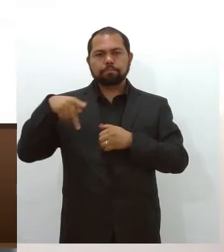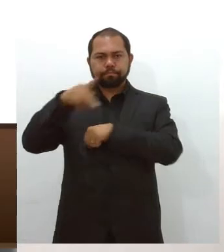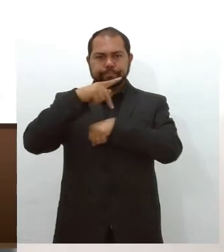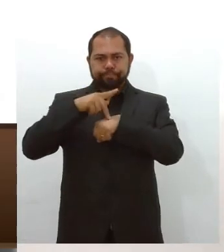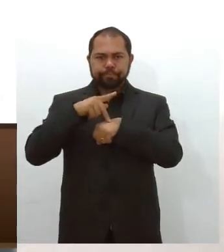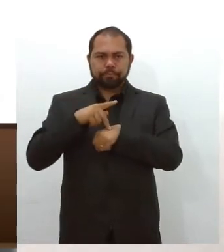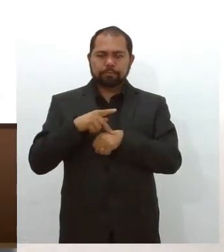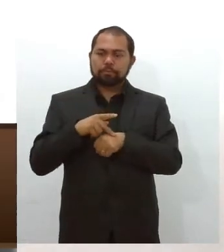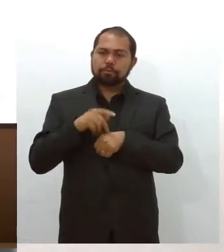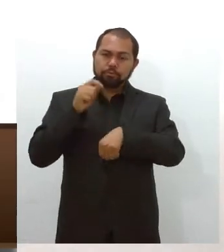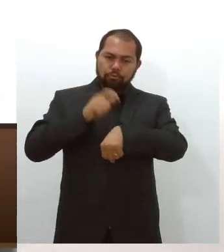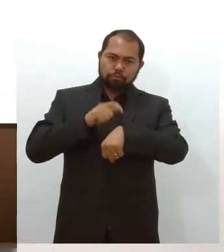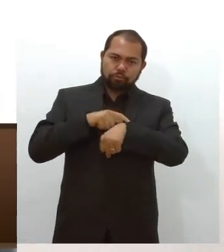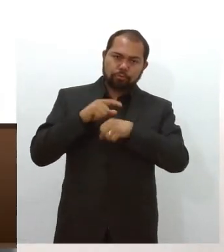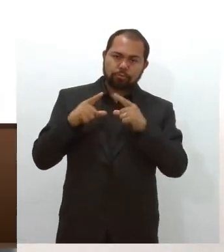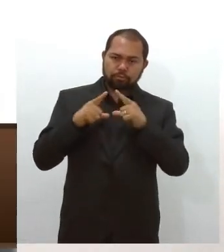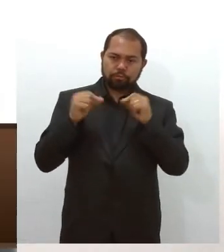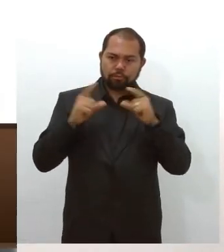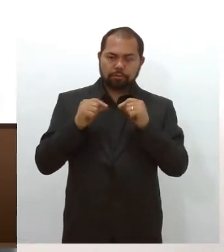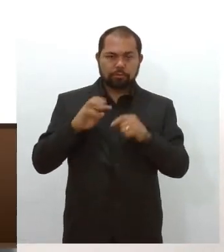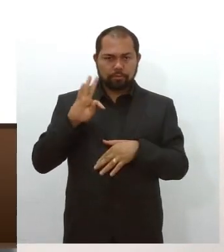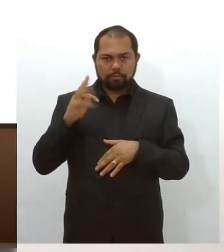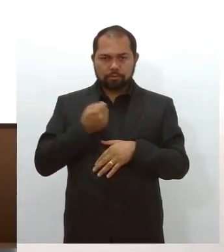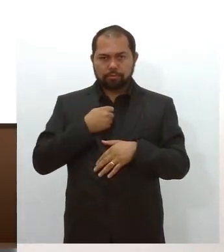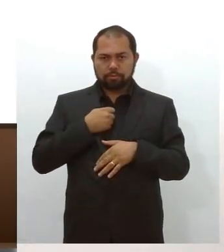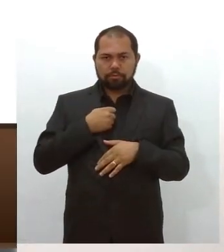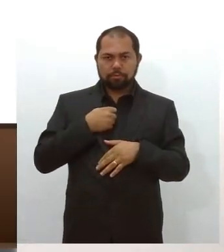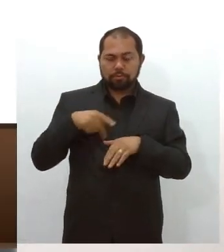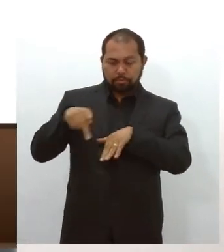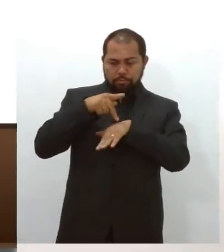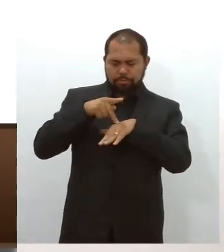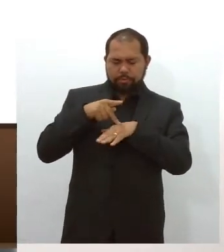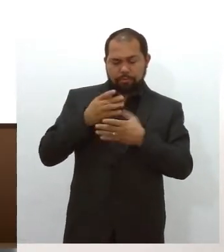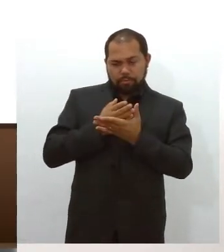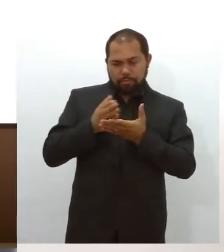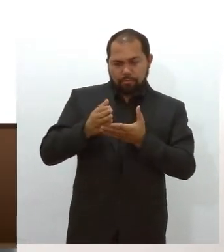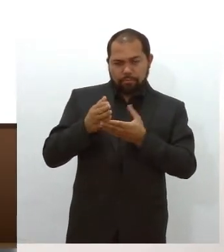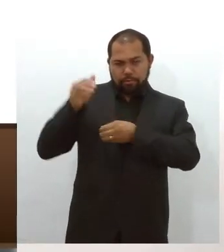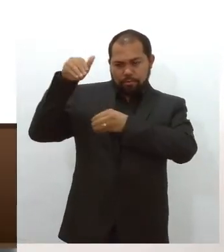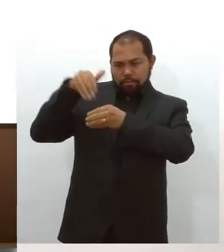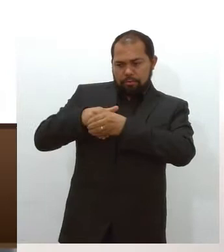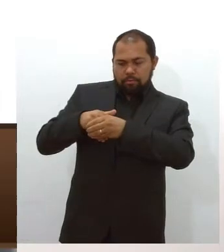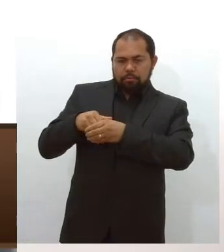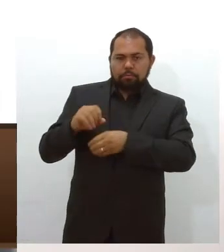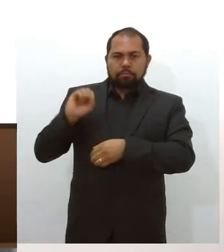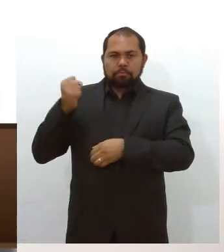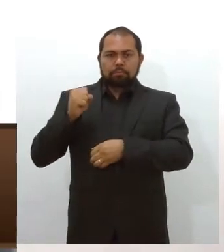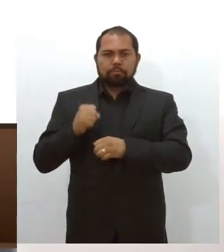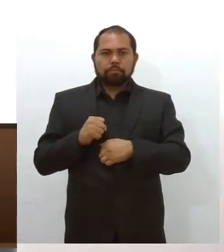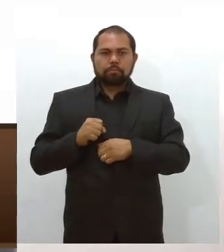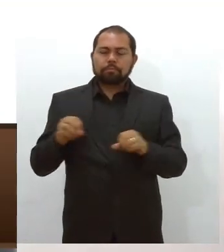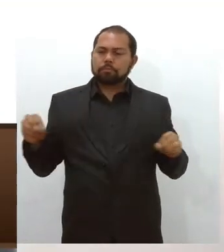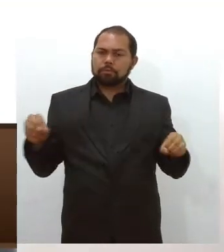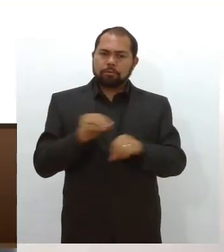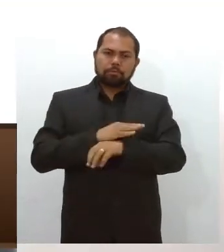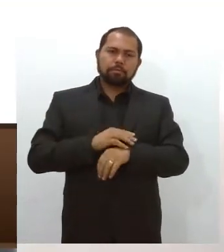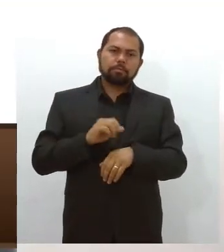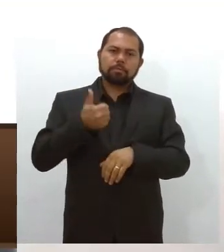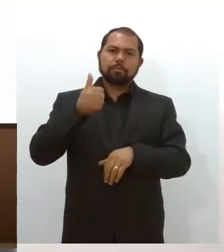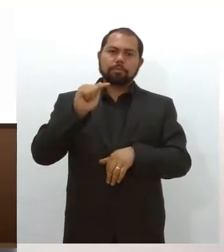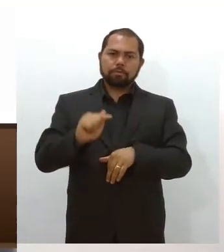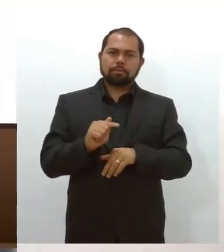todo o país vai iniciar sua votação às 8 horas e encerrar às 17 horas. Sendo